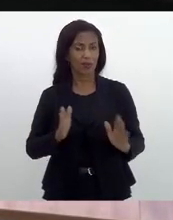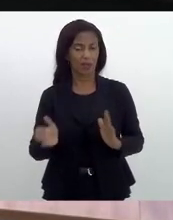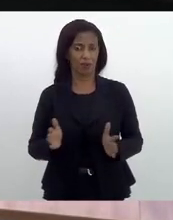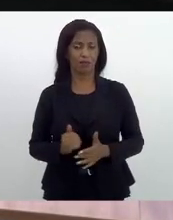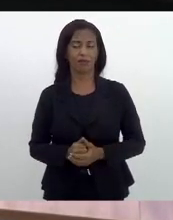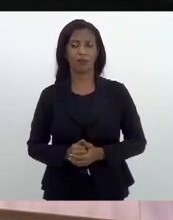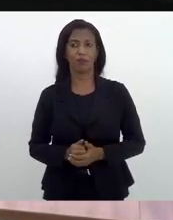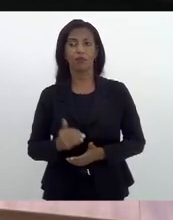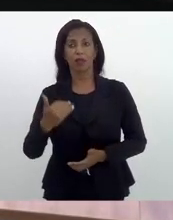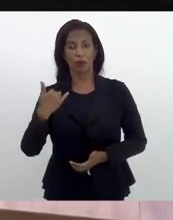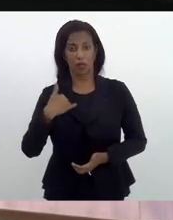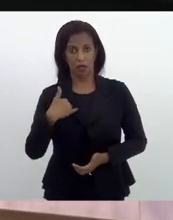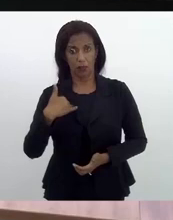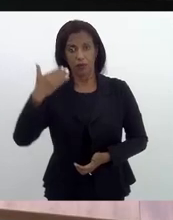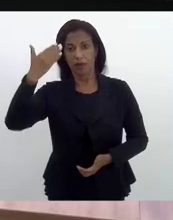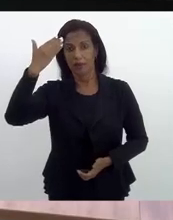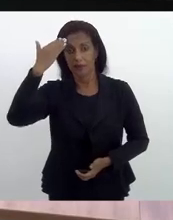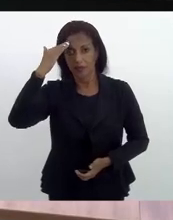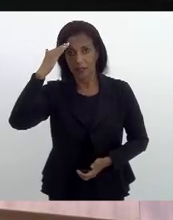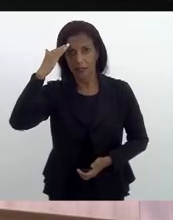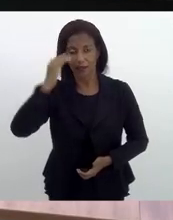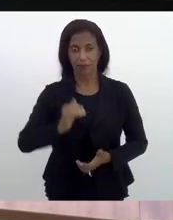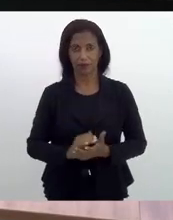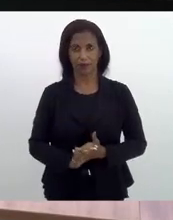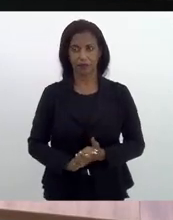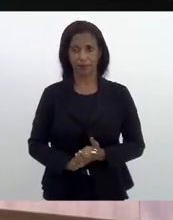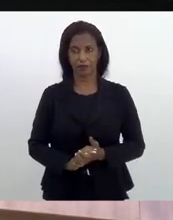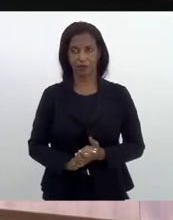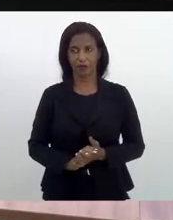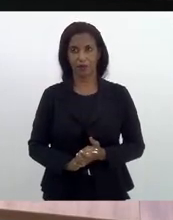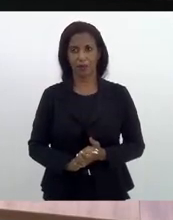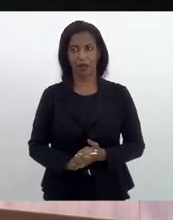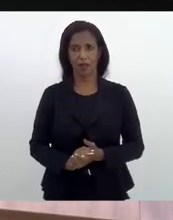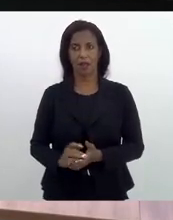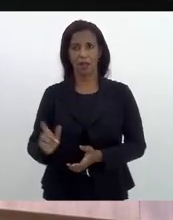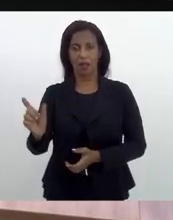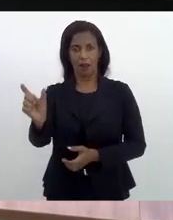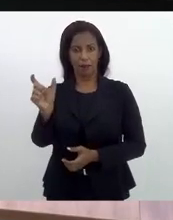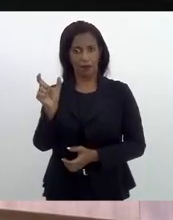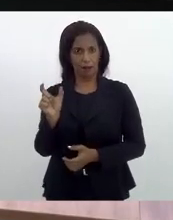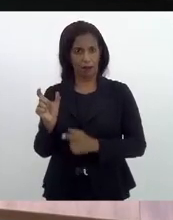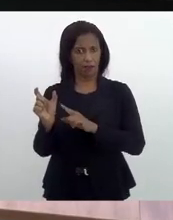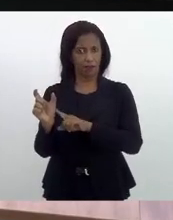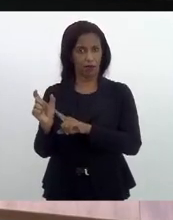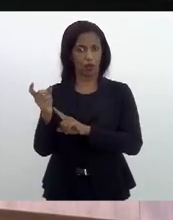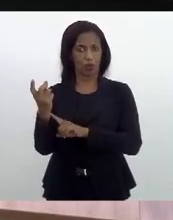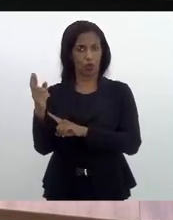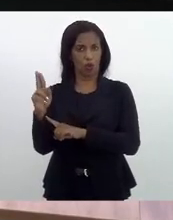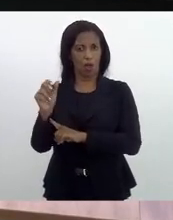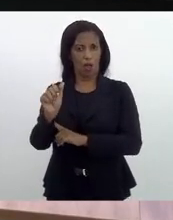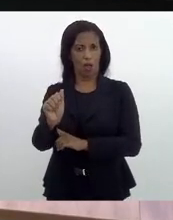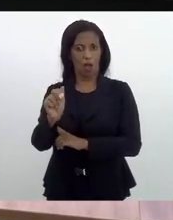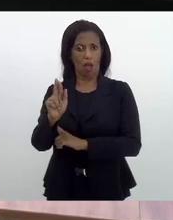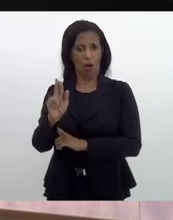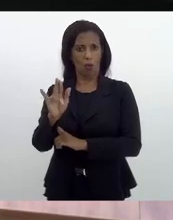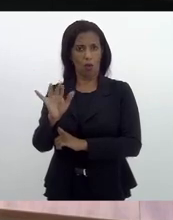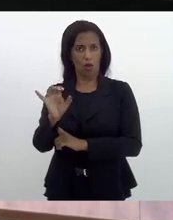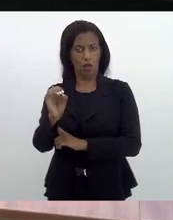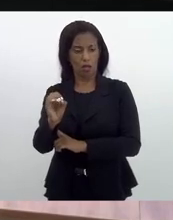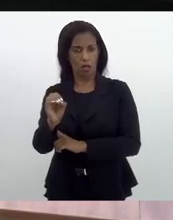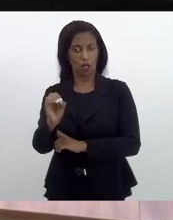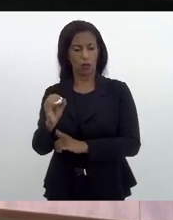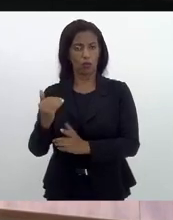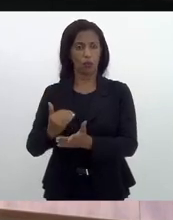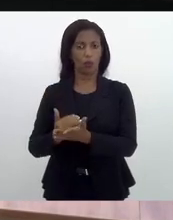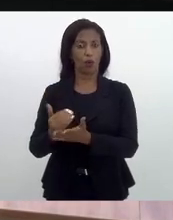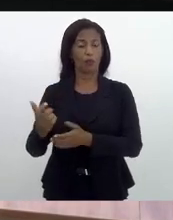passos. Então, eu entendi, salvo engano, a palavra do Sérgio Aureliano, que a homologação válida no dia da prova.